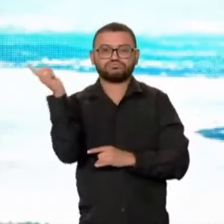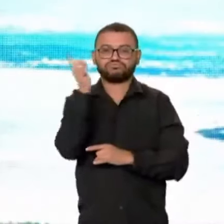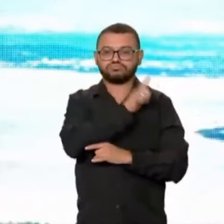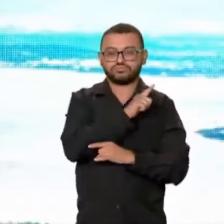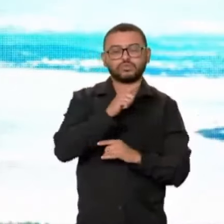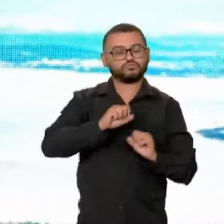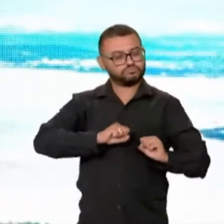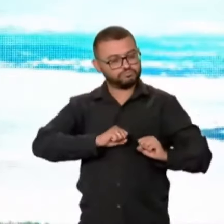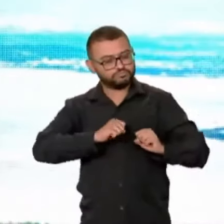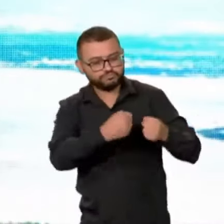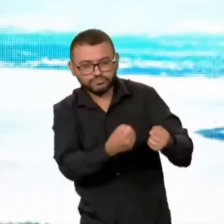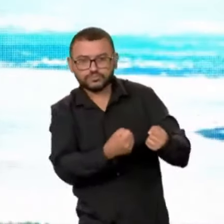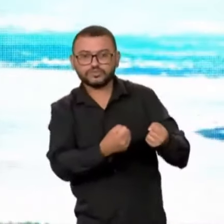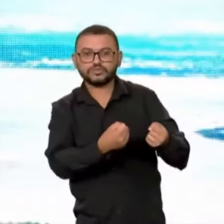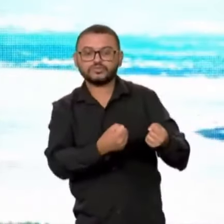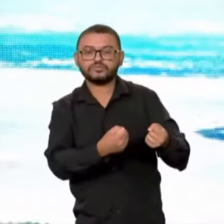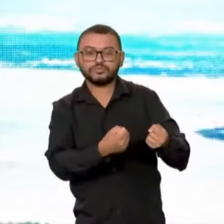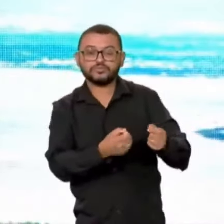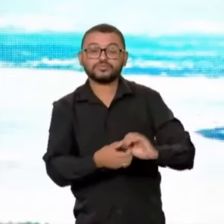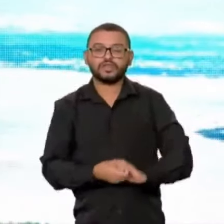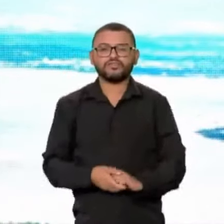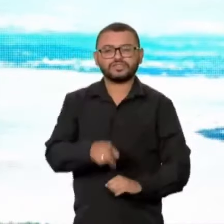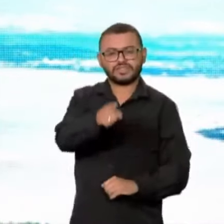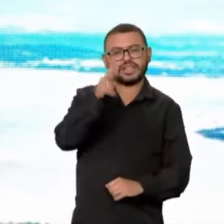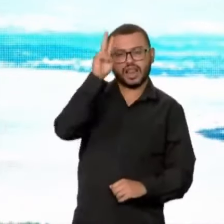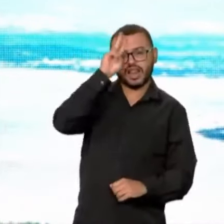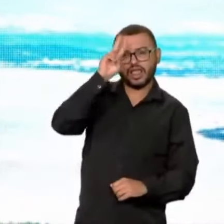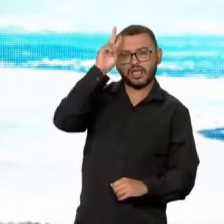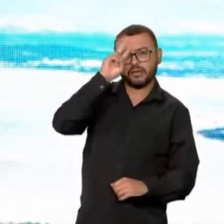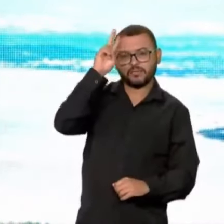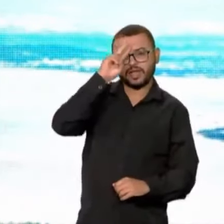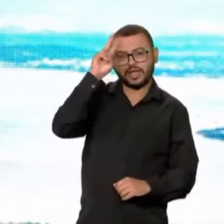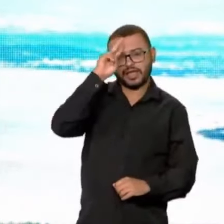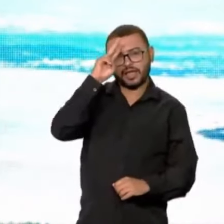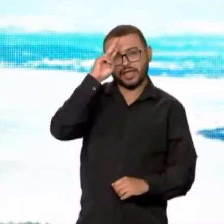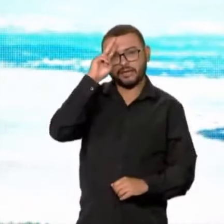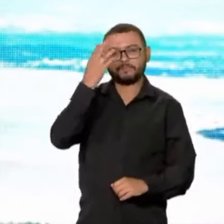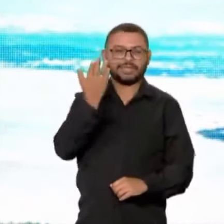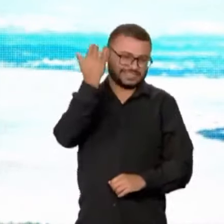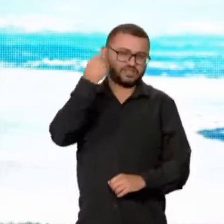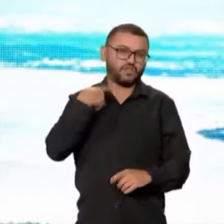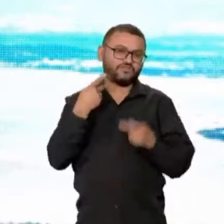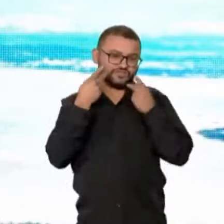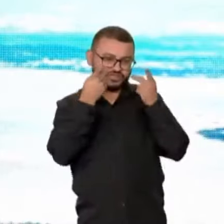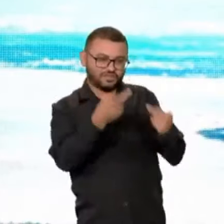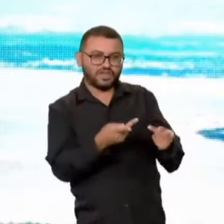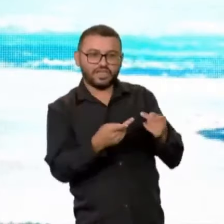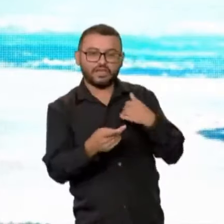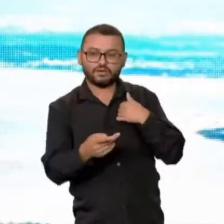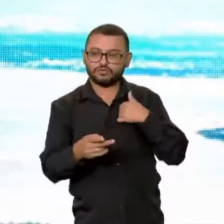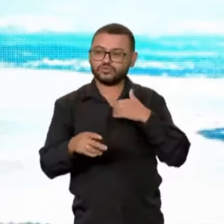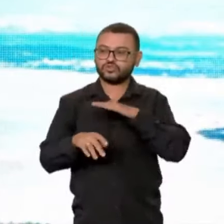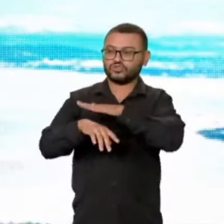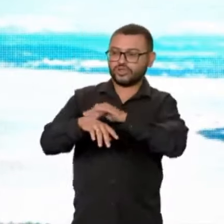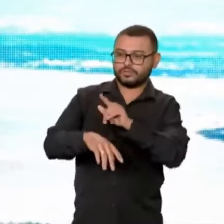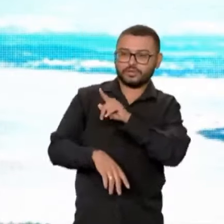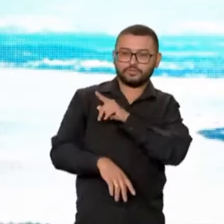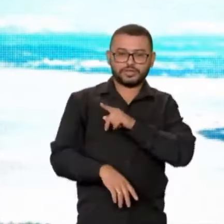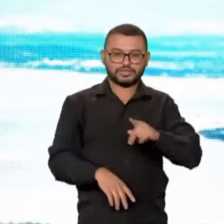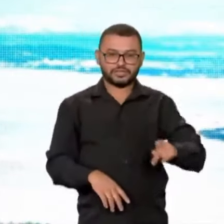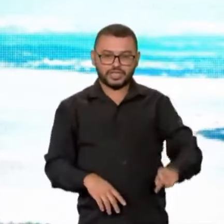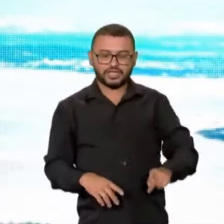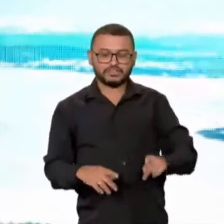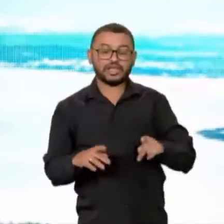nosso enfrentamento a essa crise. Vocês estão lembrados que quando nós fomos lá a primeira vez, eu fiz questão de convidar o presidente da Câmara